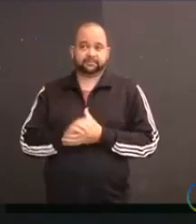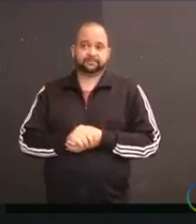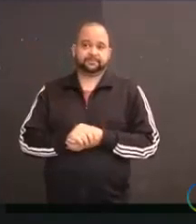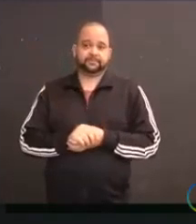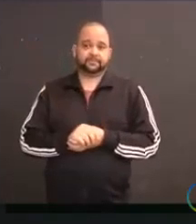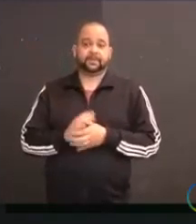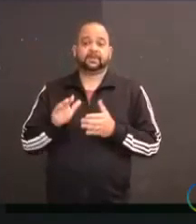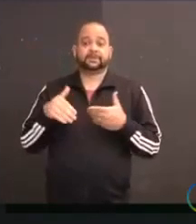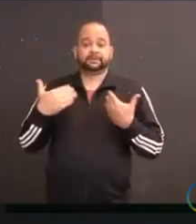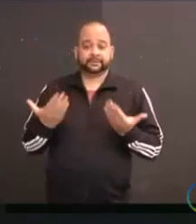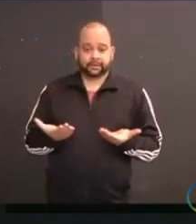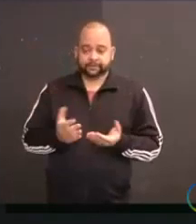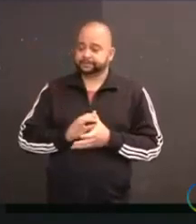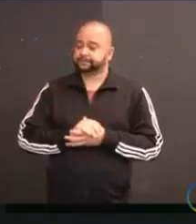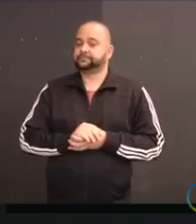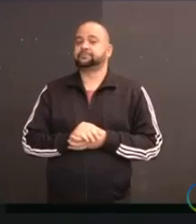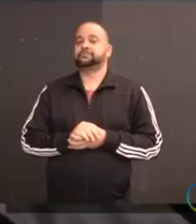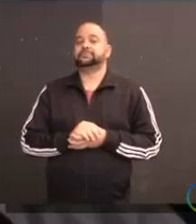Então,